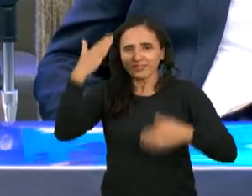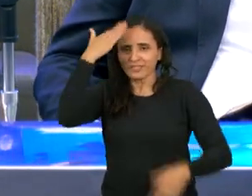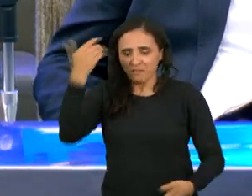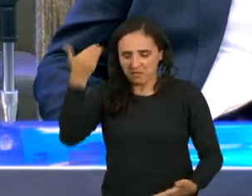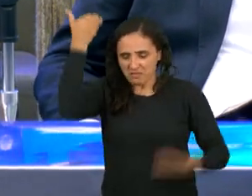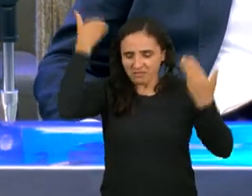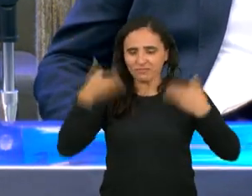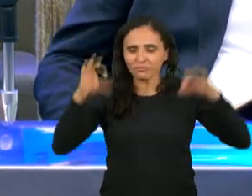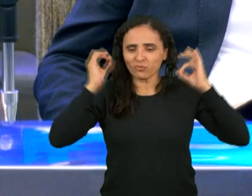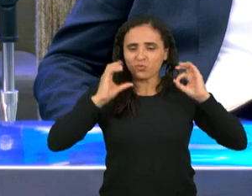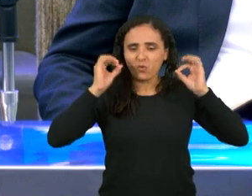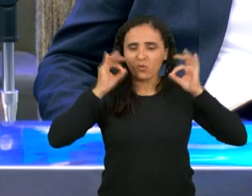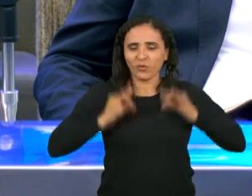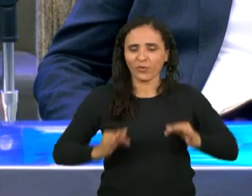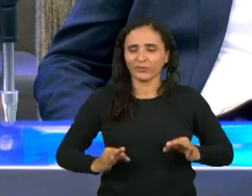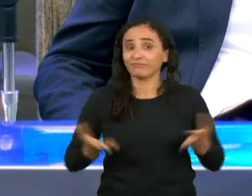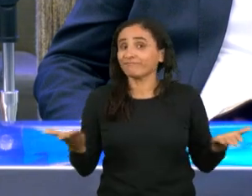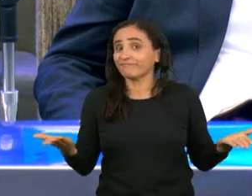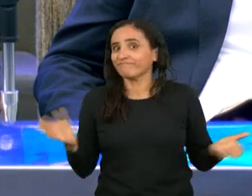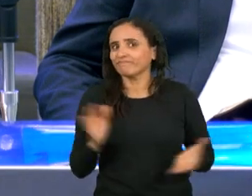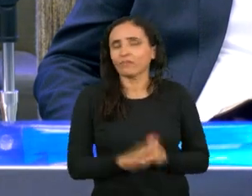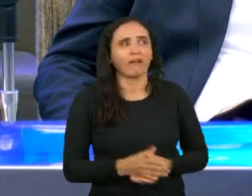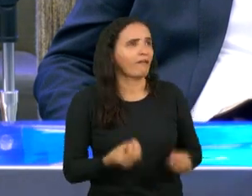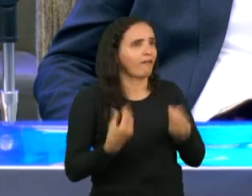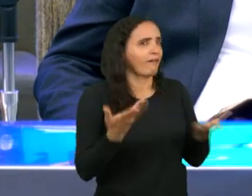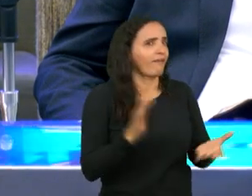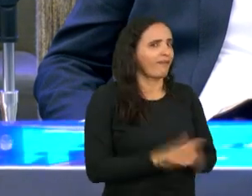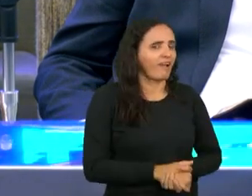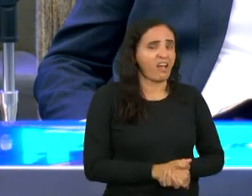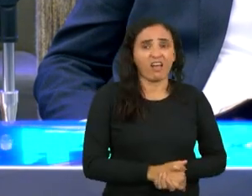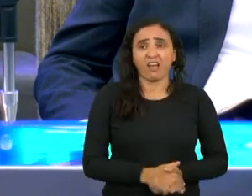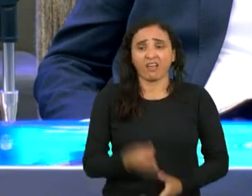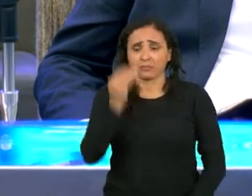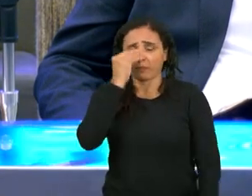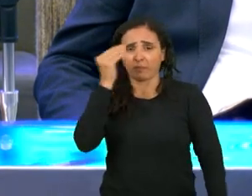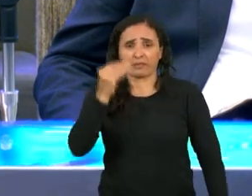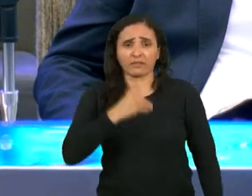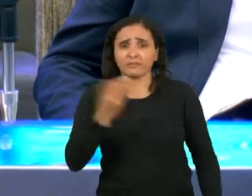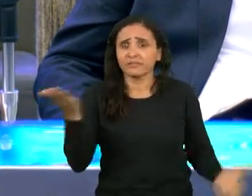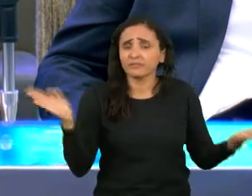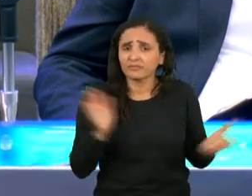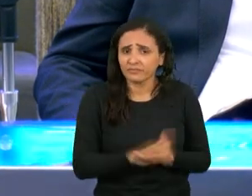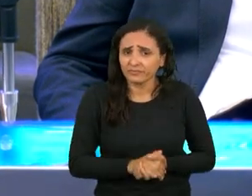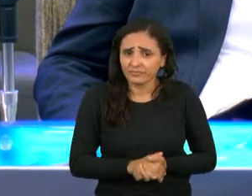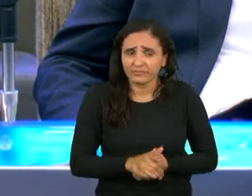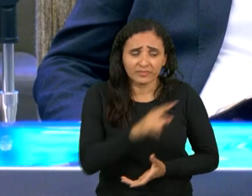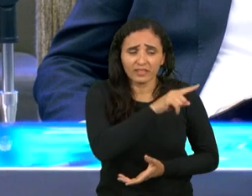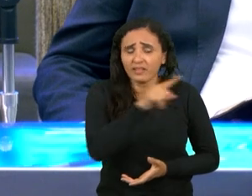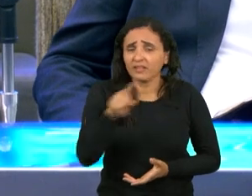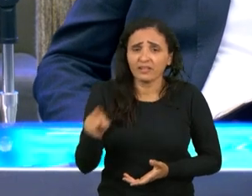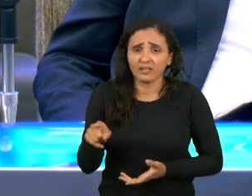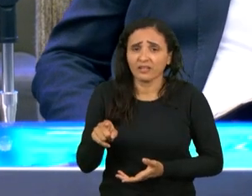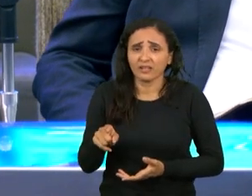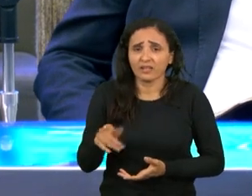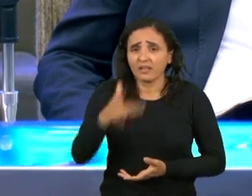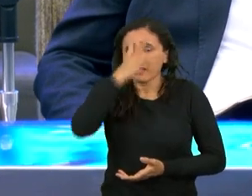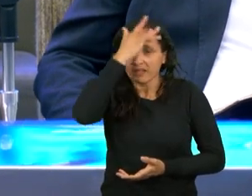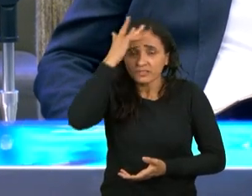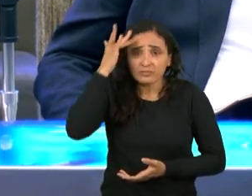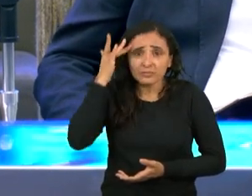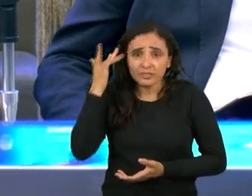a gente tem pessoas que ficam assim discriminação coisa nenhuma a Bíblia diz que ele sempre vão achar a gente